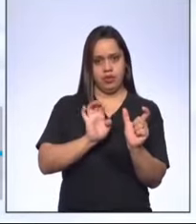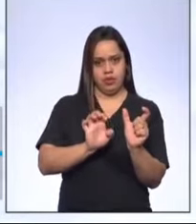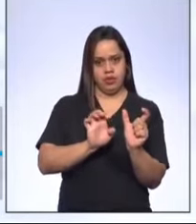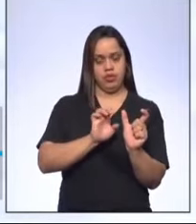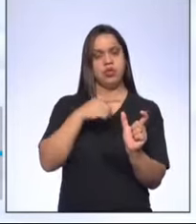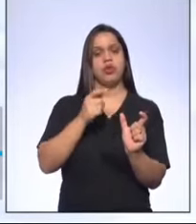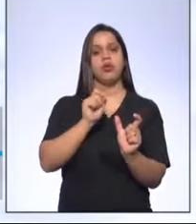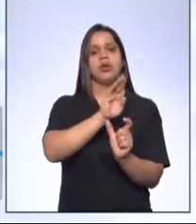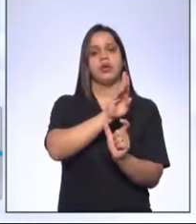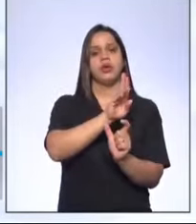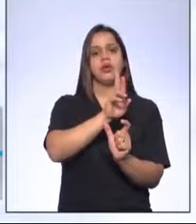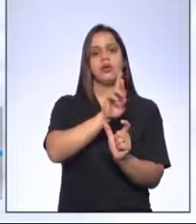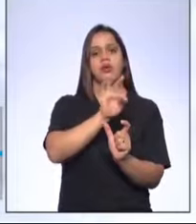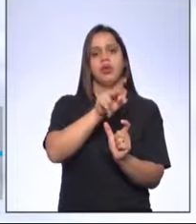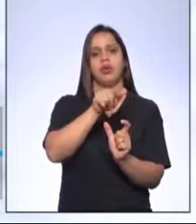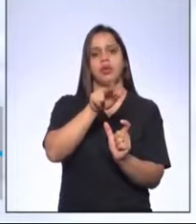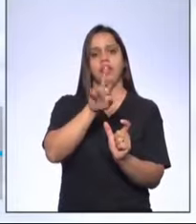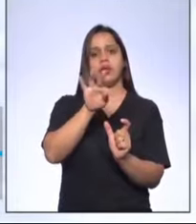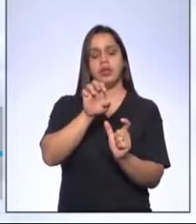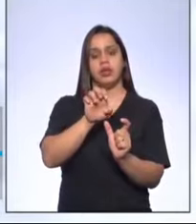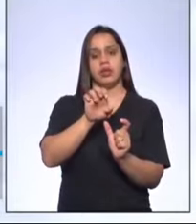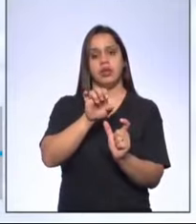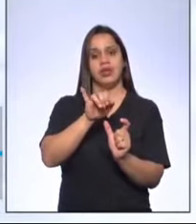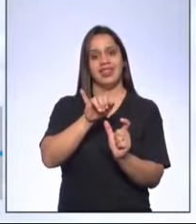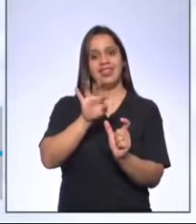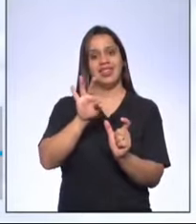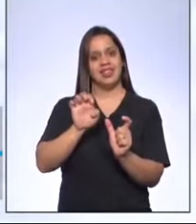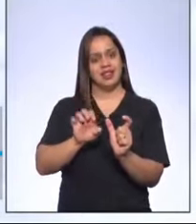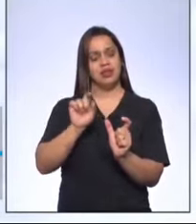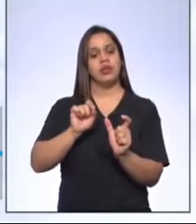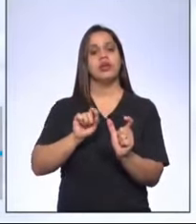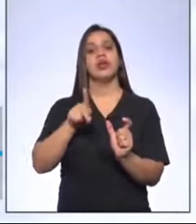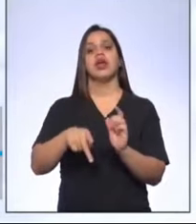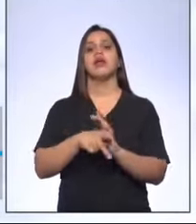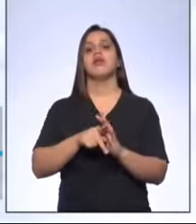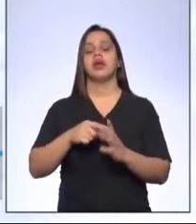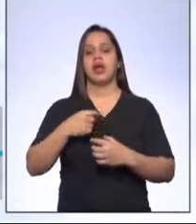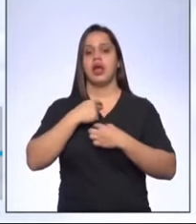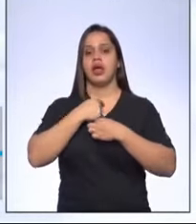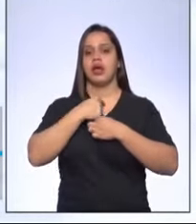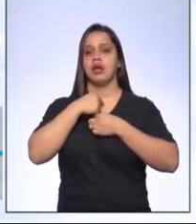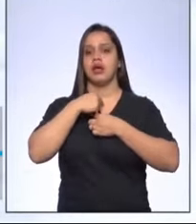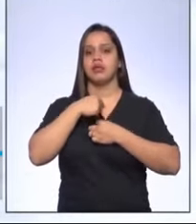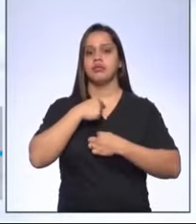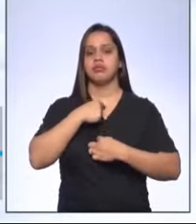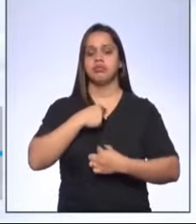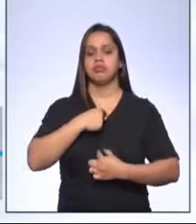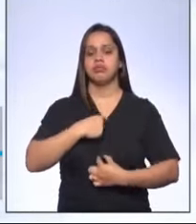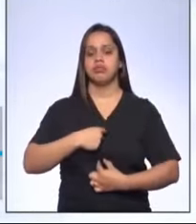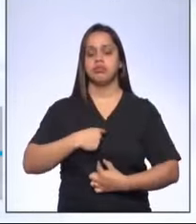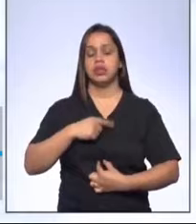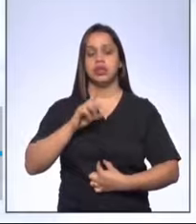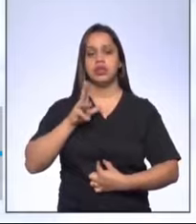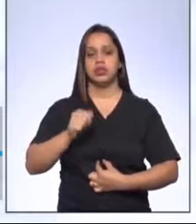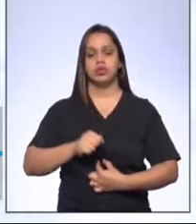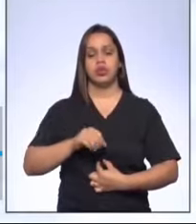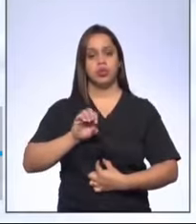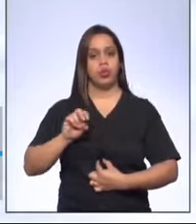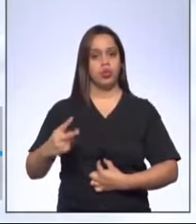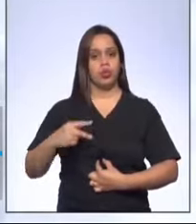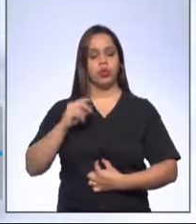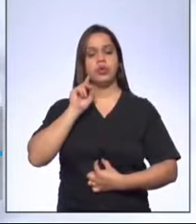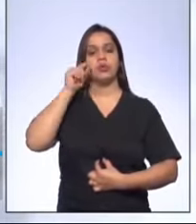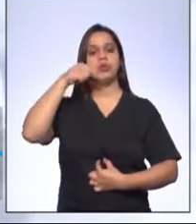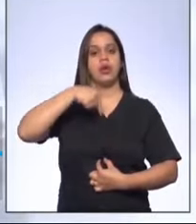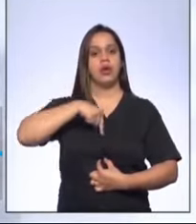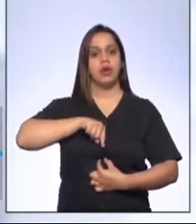brônquio, tá bom? Quem que é o brônquio? É aquele caninho por onde vai passar o oxigênio para chegar no pulmão. Então,